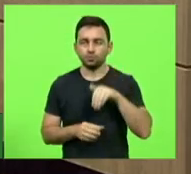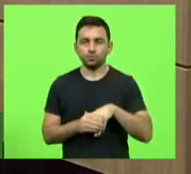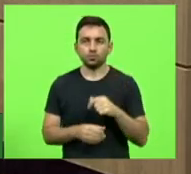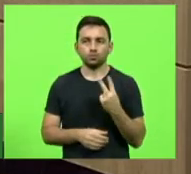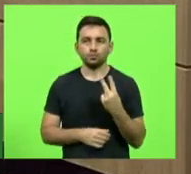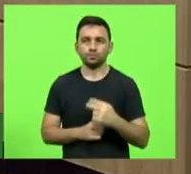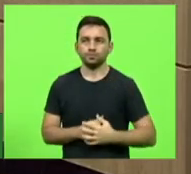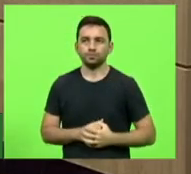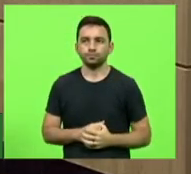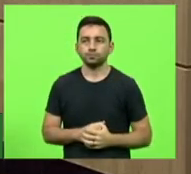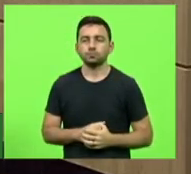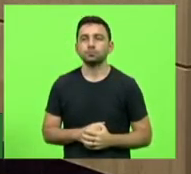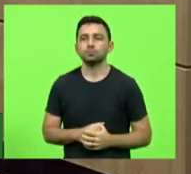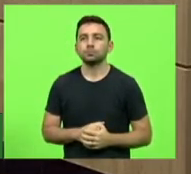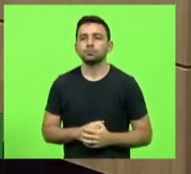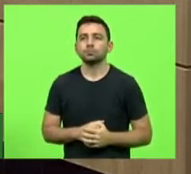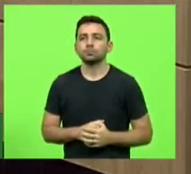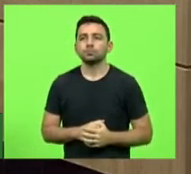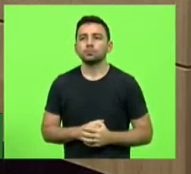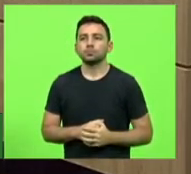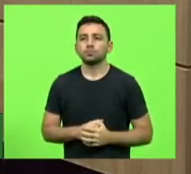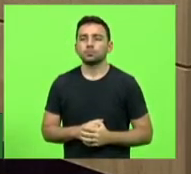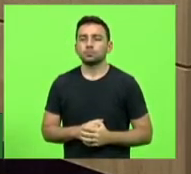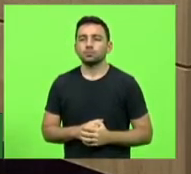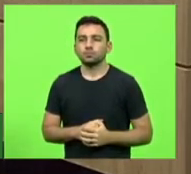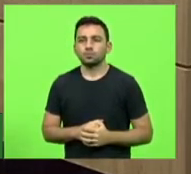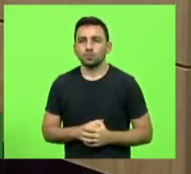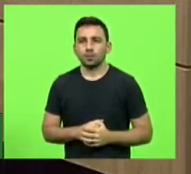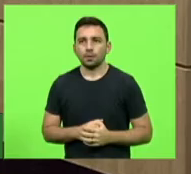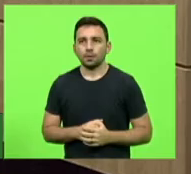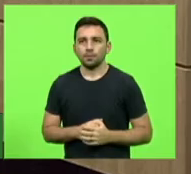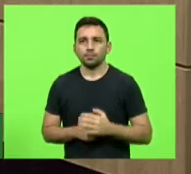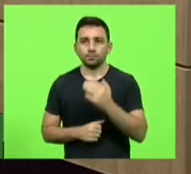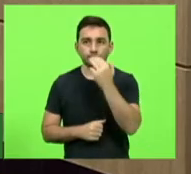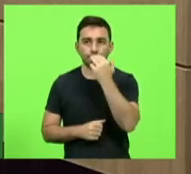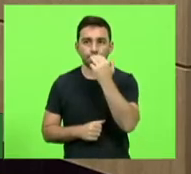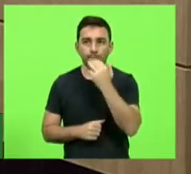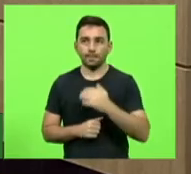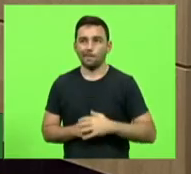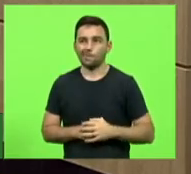o deputado Moacir Sopelsa?